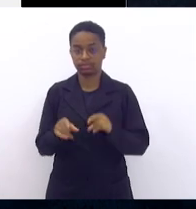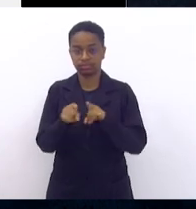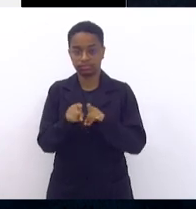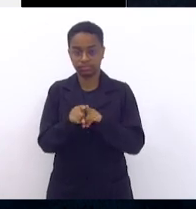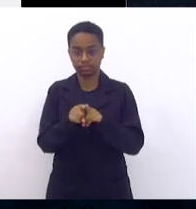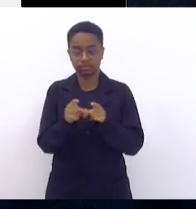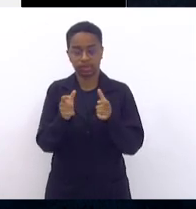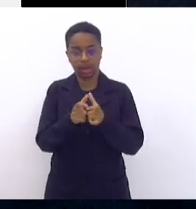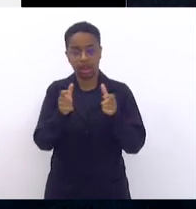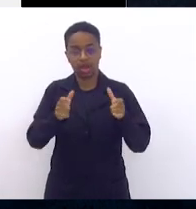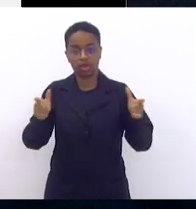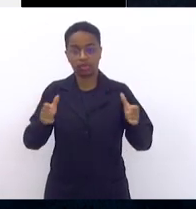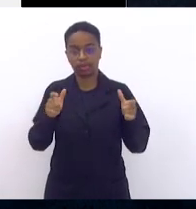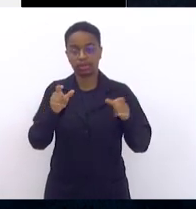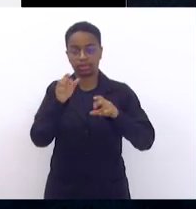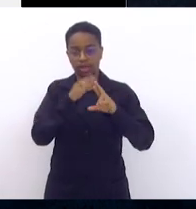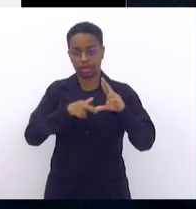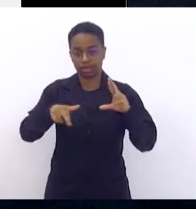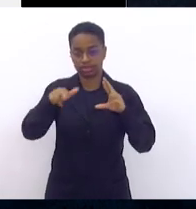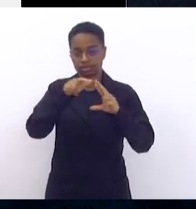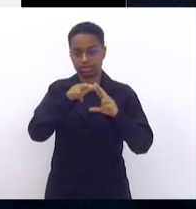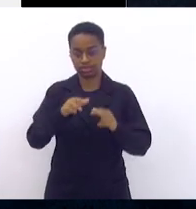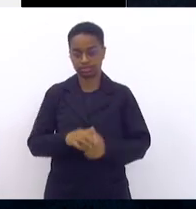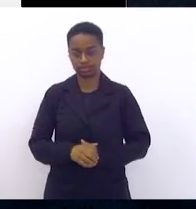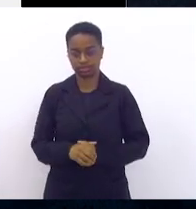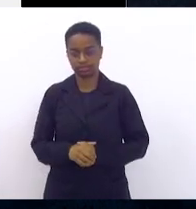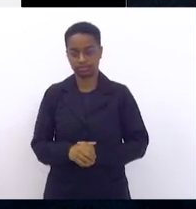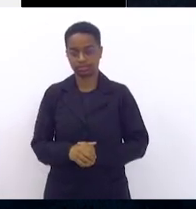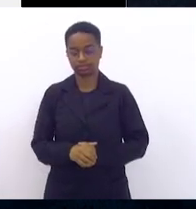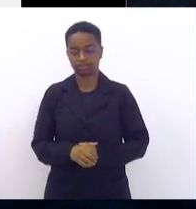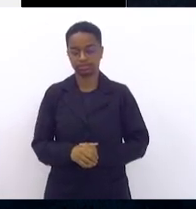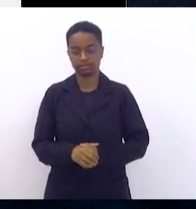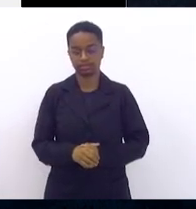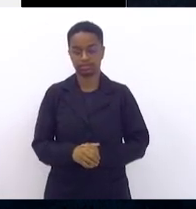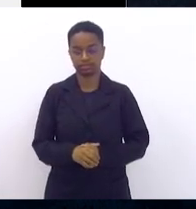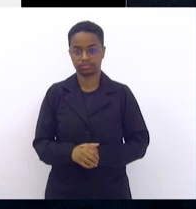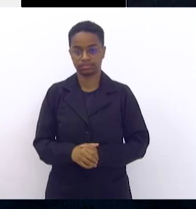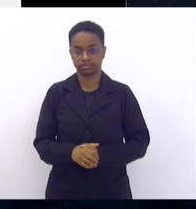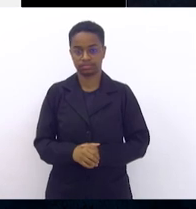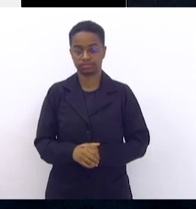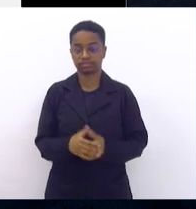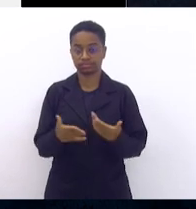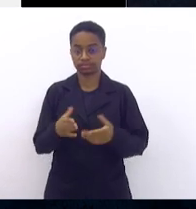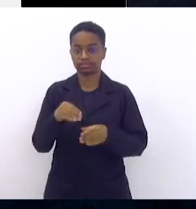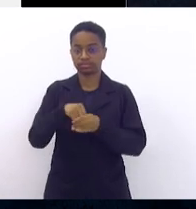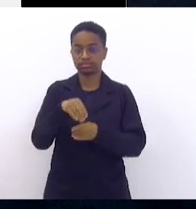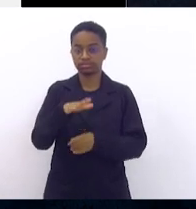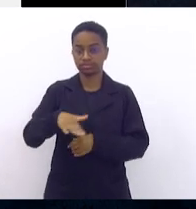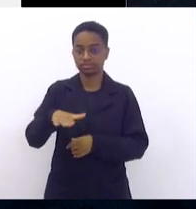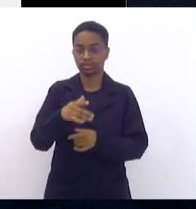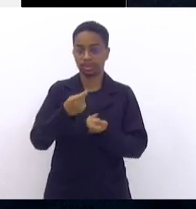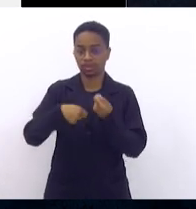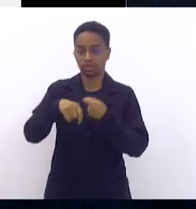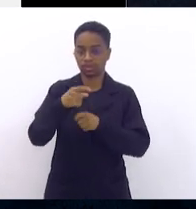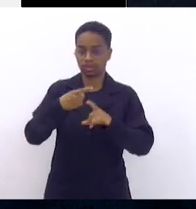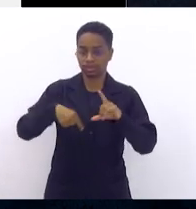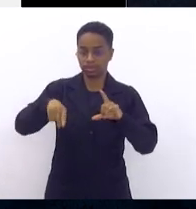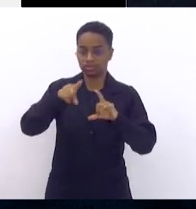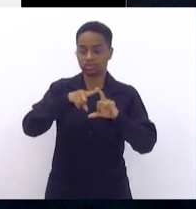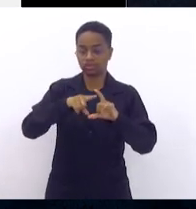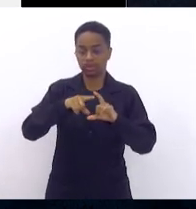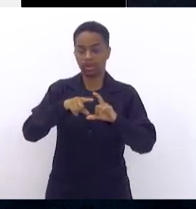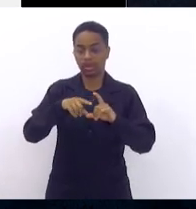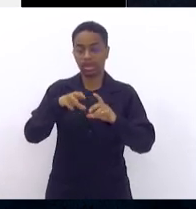a E aí você pode dentro do da economia circular a reciclagem é um caminho